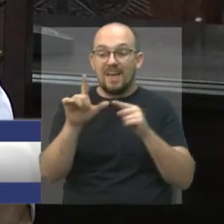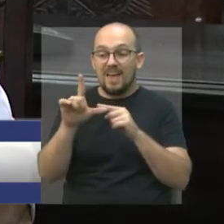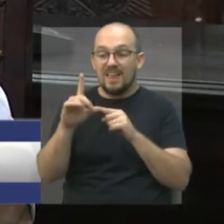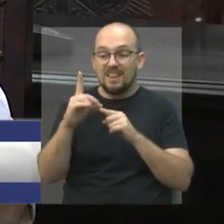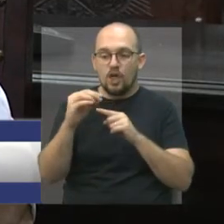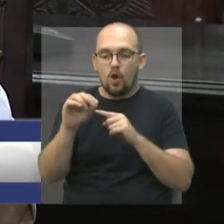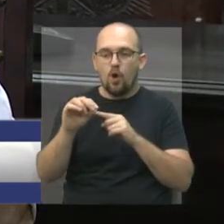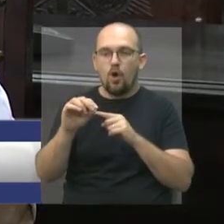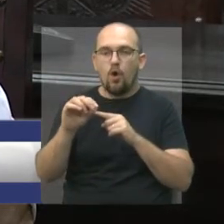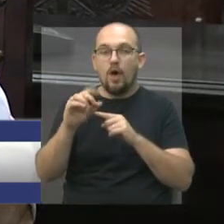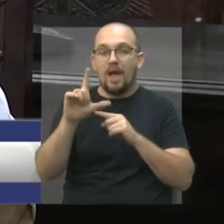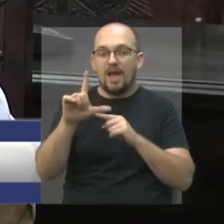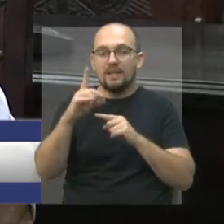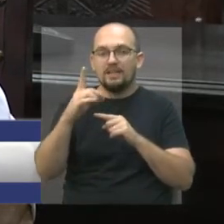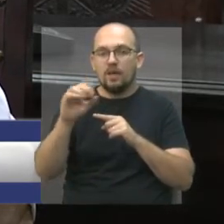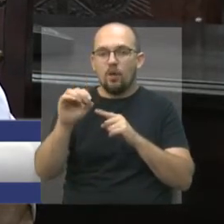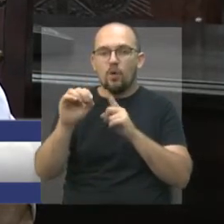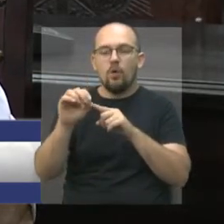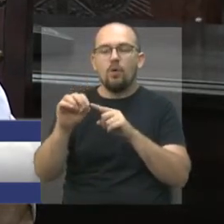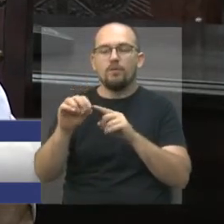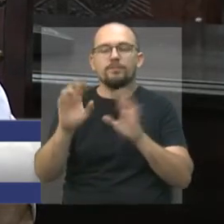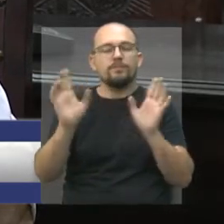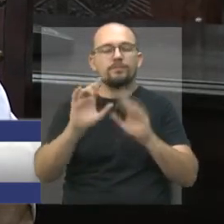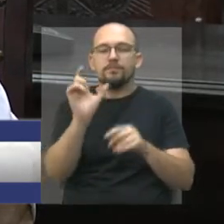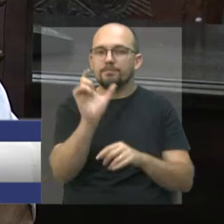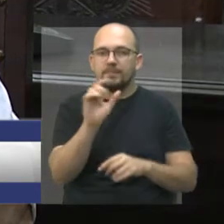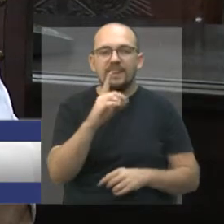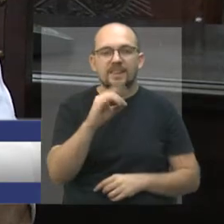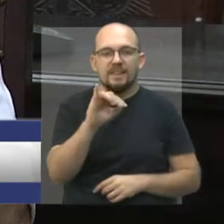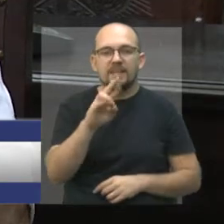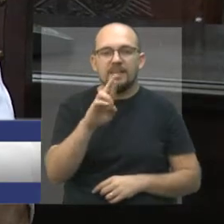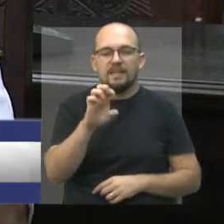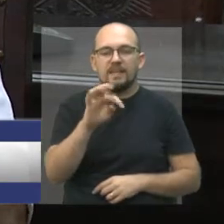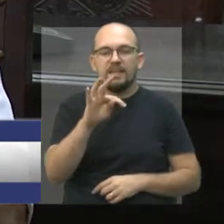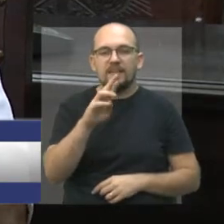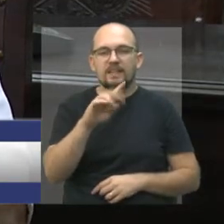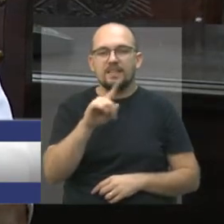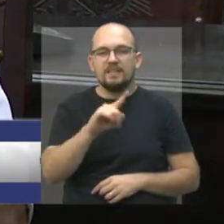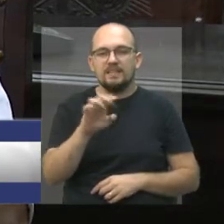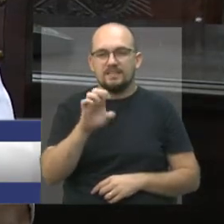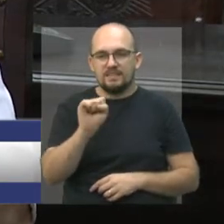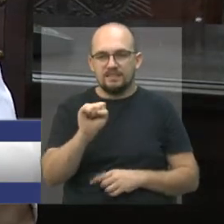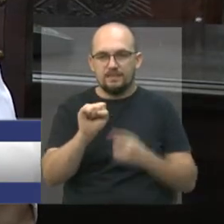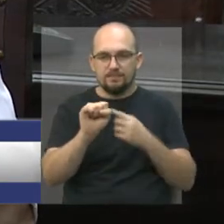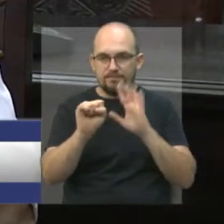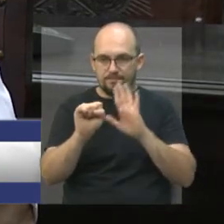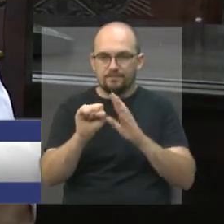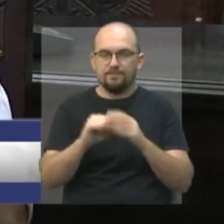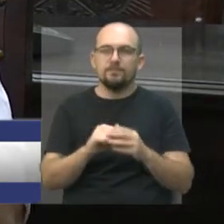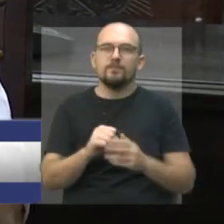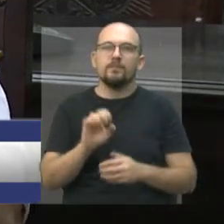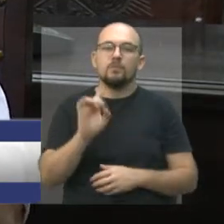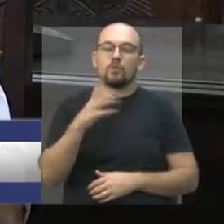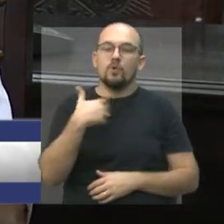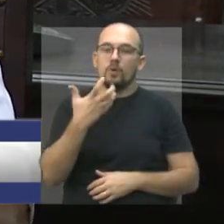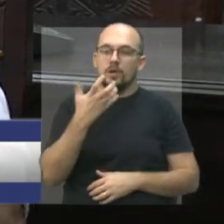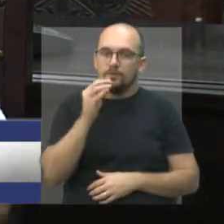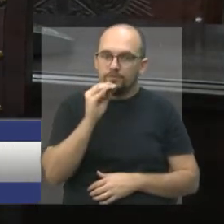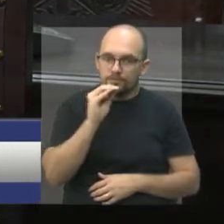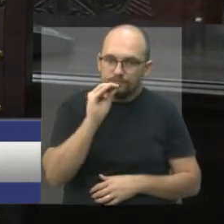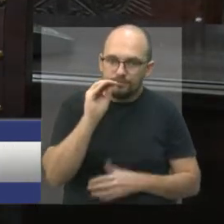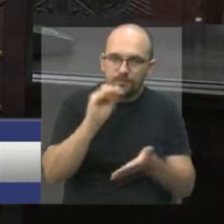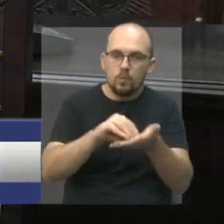é diretrizes orçamentárias, desculpe-me. Então, o que eu queria colocar para o senhor é assim, olha, veja bem,